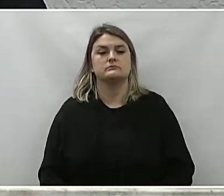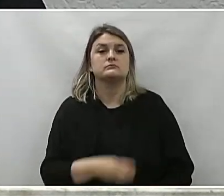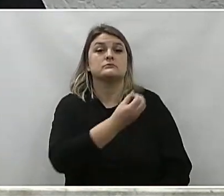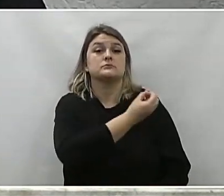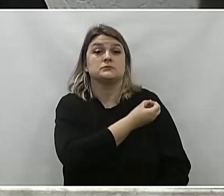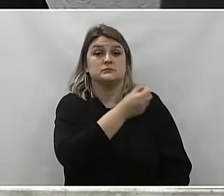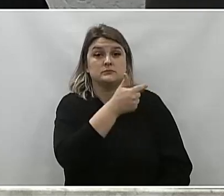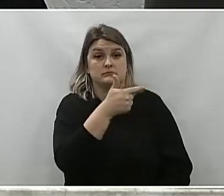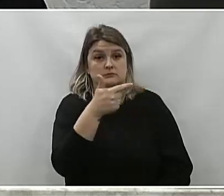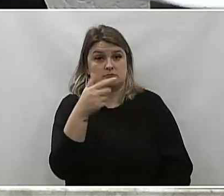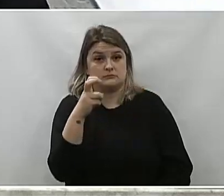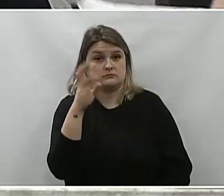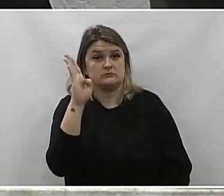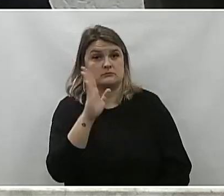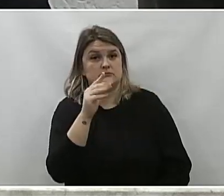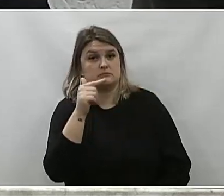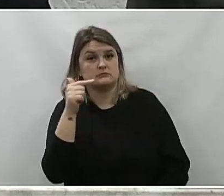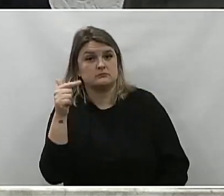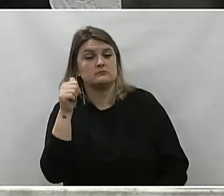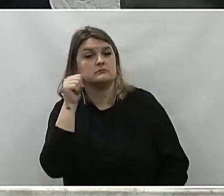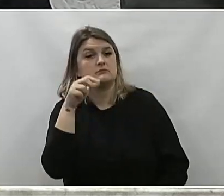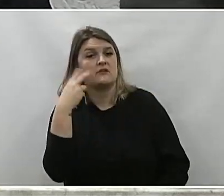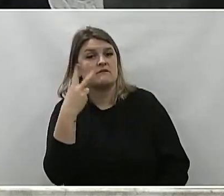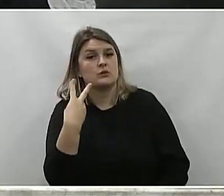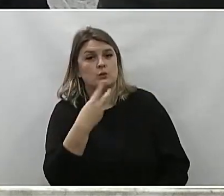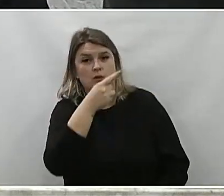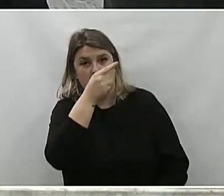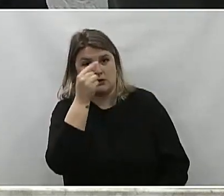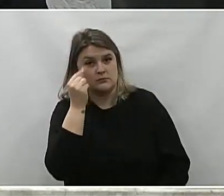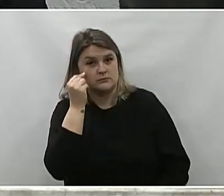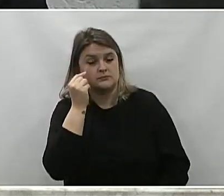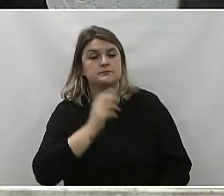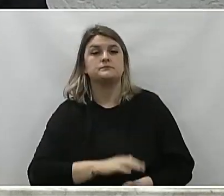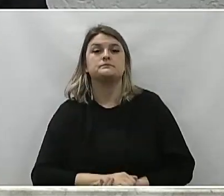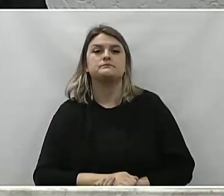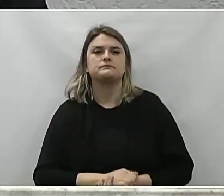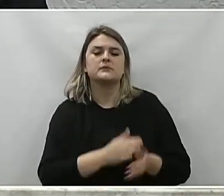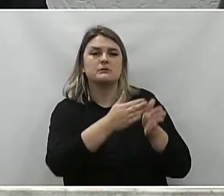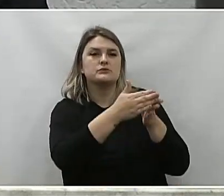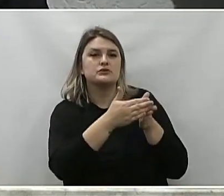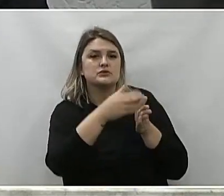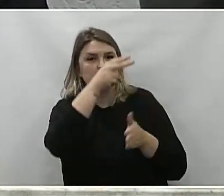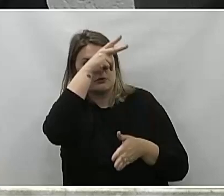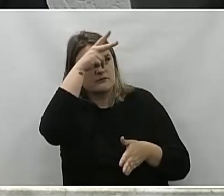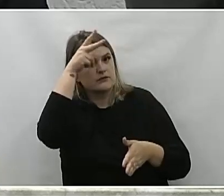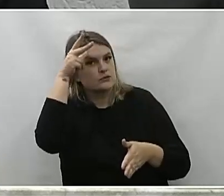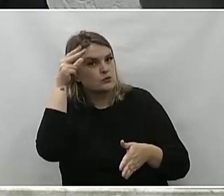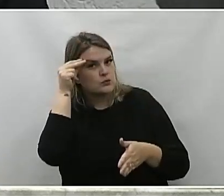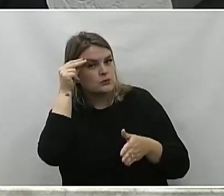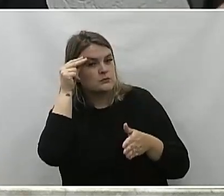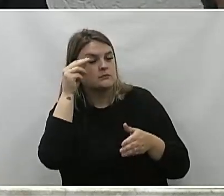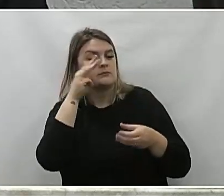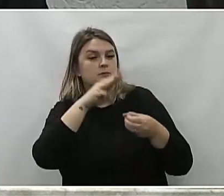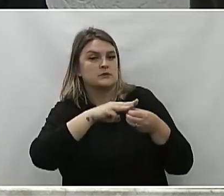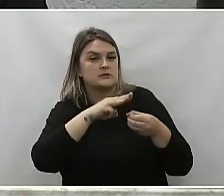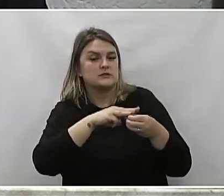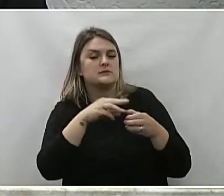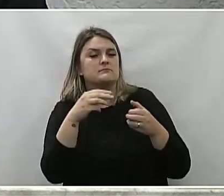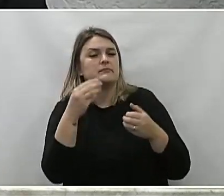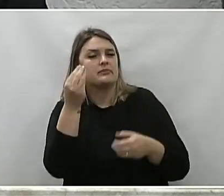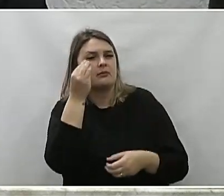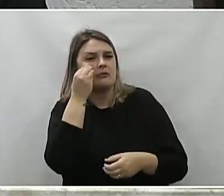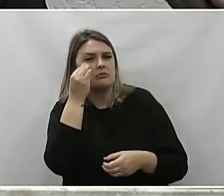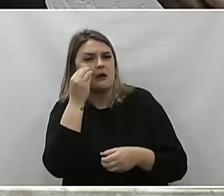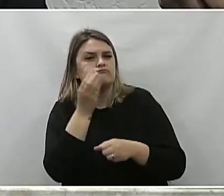número 225 de 2022 da vereadora alandra Rúbia ao poder executivo Municipal para que busque